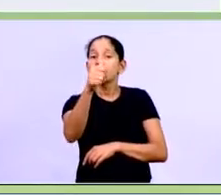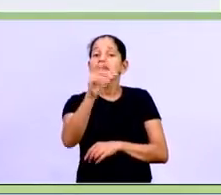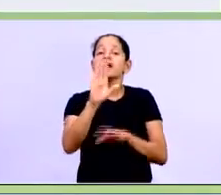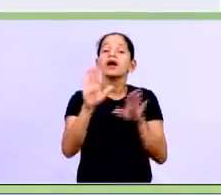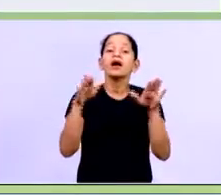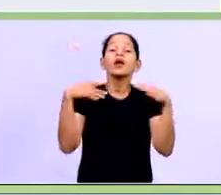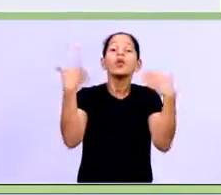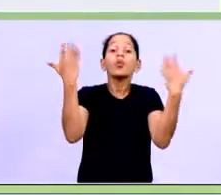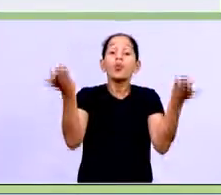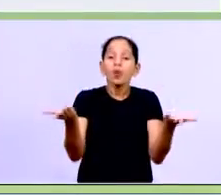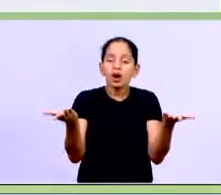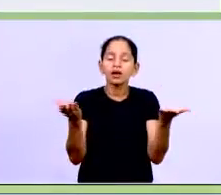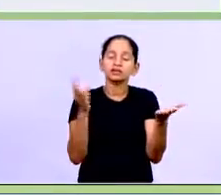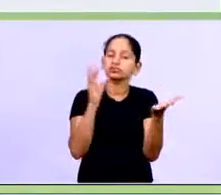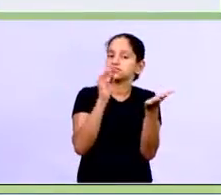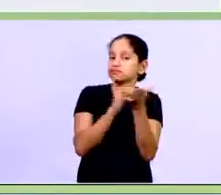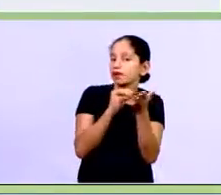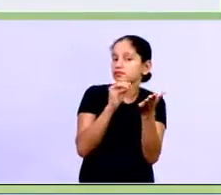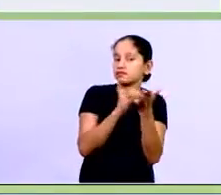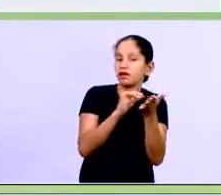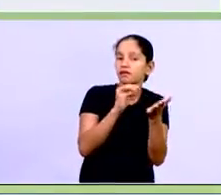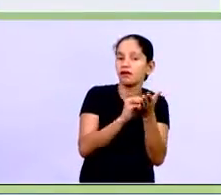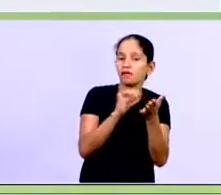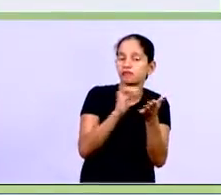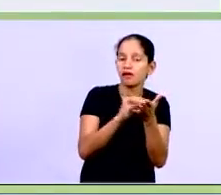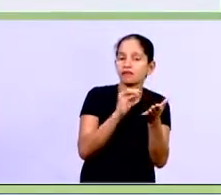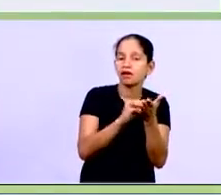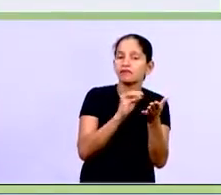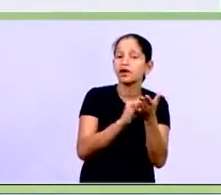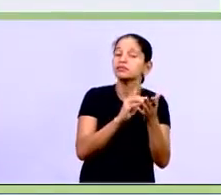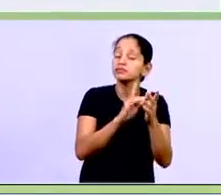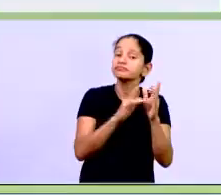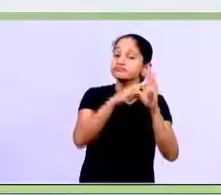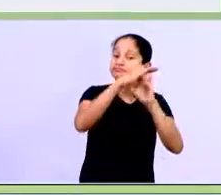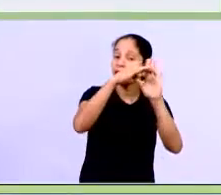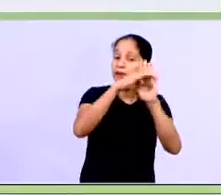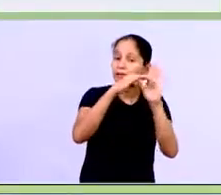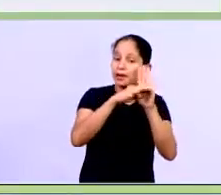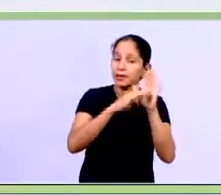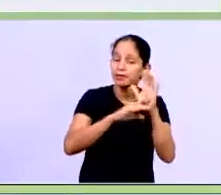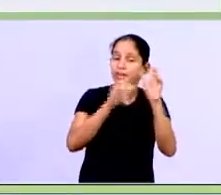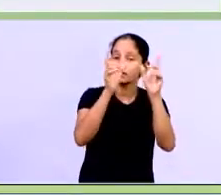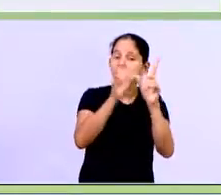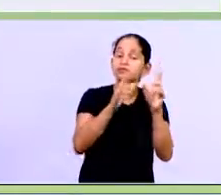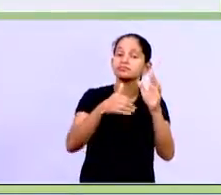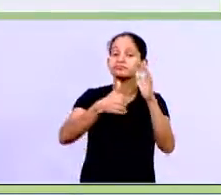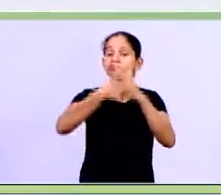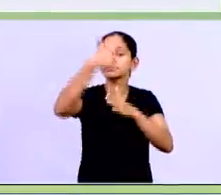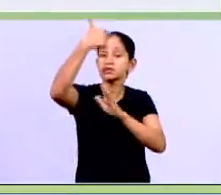devedor, ok? Preenchendo o saldo devedor, e aí eu vou fazer a amortização. Nesse caso, definimos que a amortização